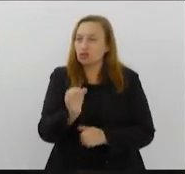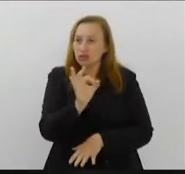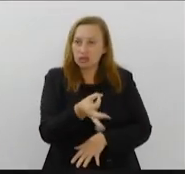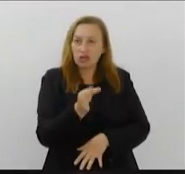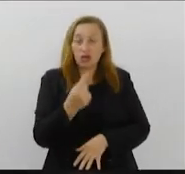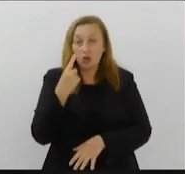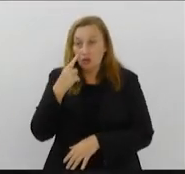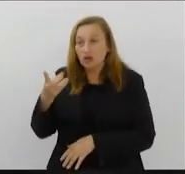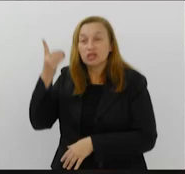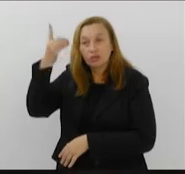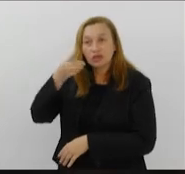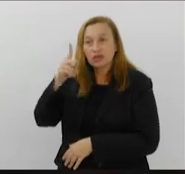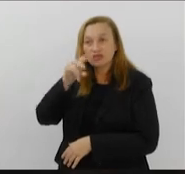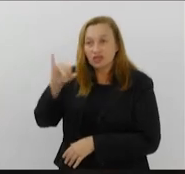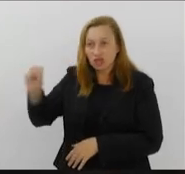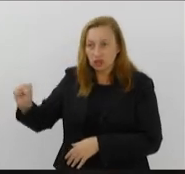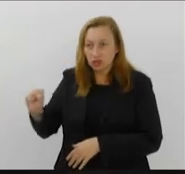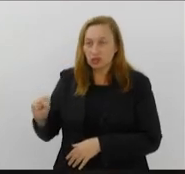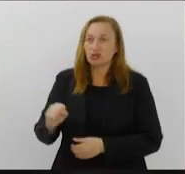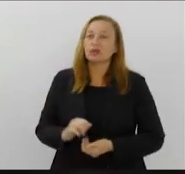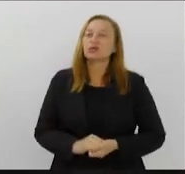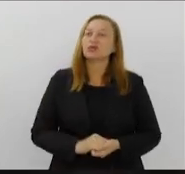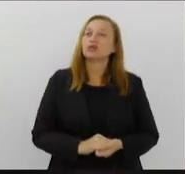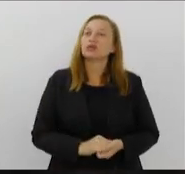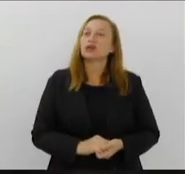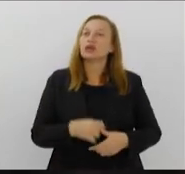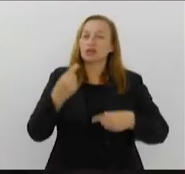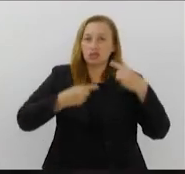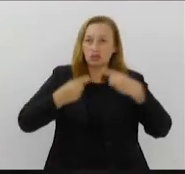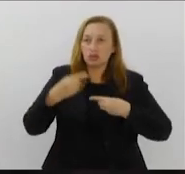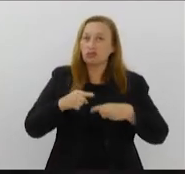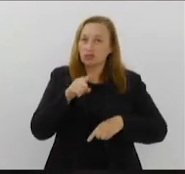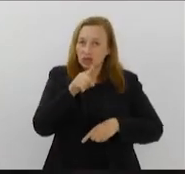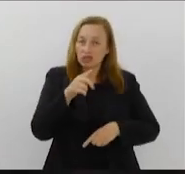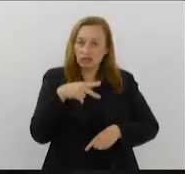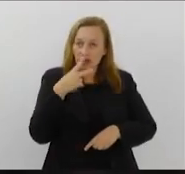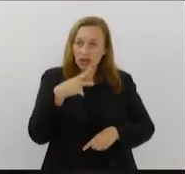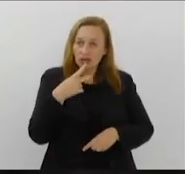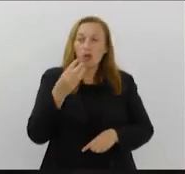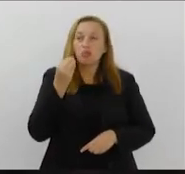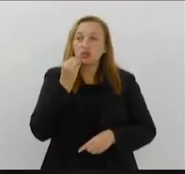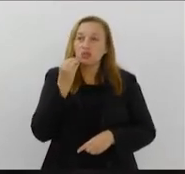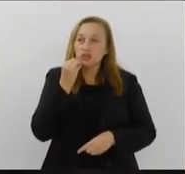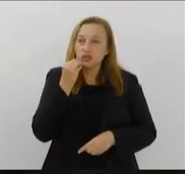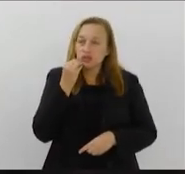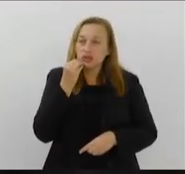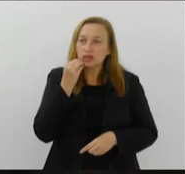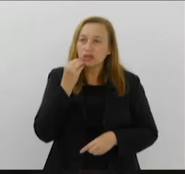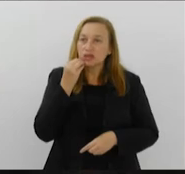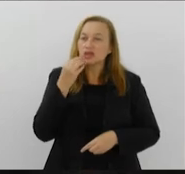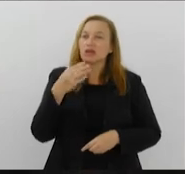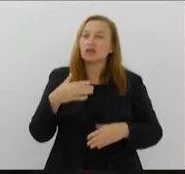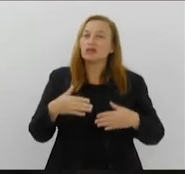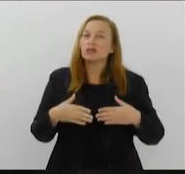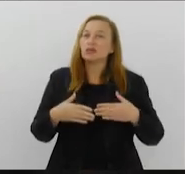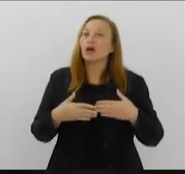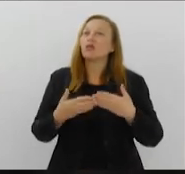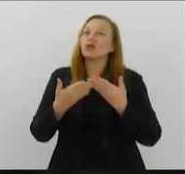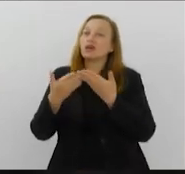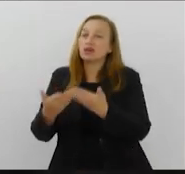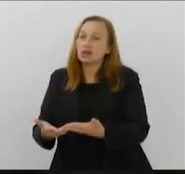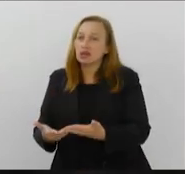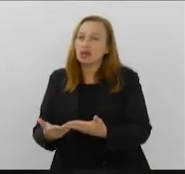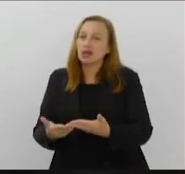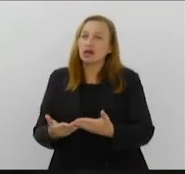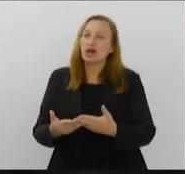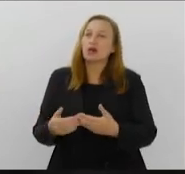vejo, deputado Vinícius Ozolino, esse debate que você está promovendo, a oportunidade de a gente levar isso para o Brasil, né, e